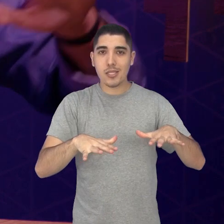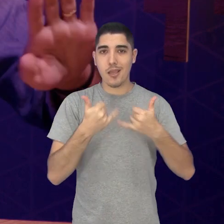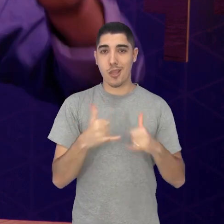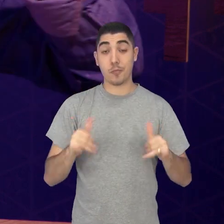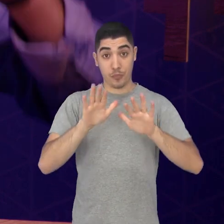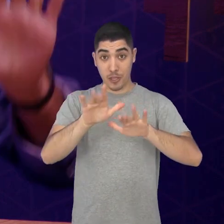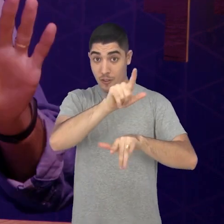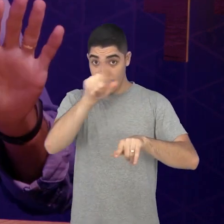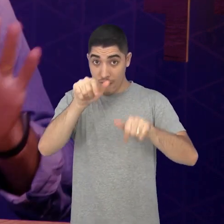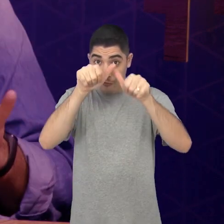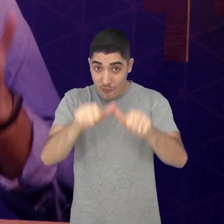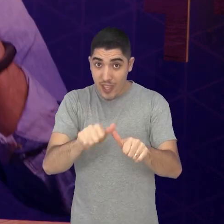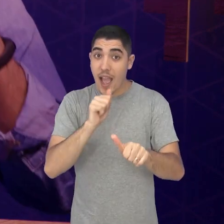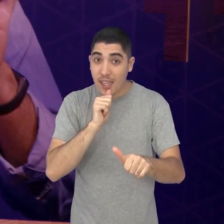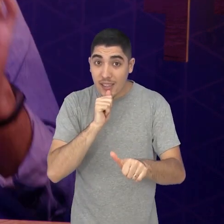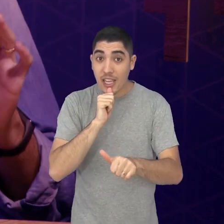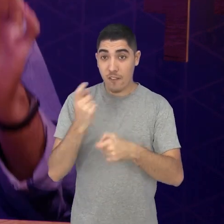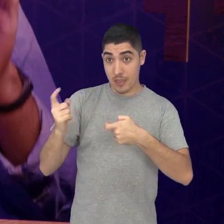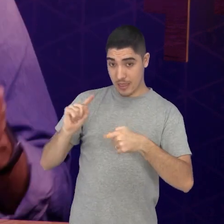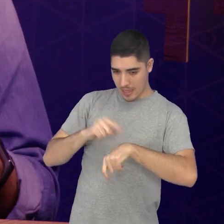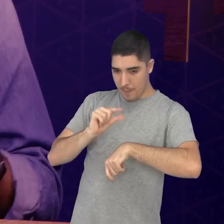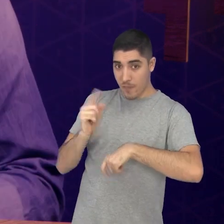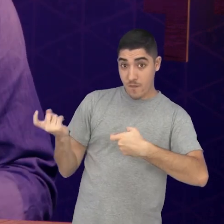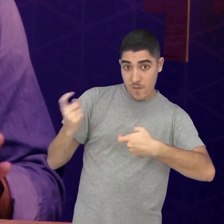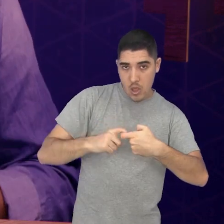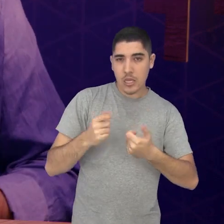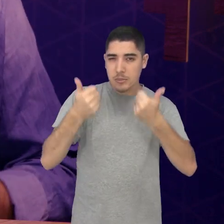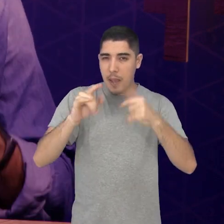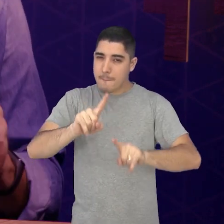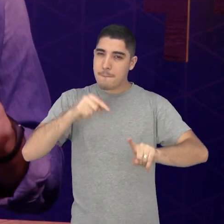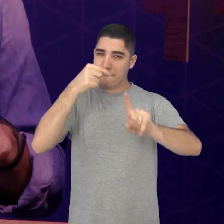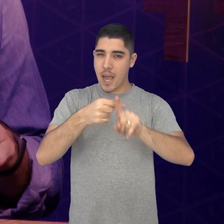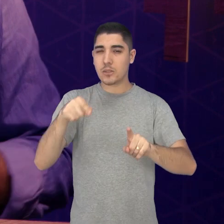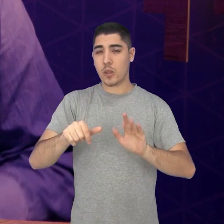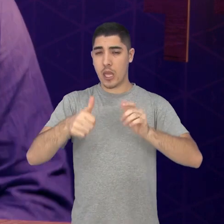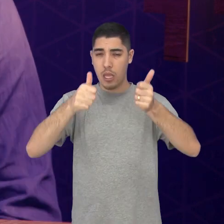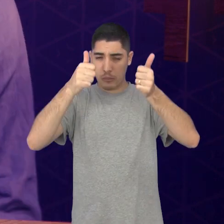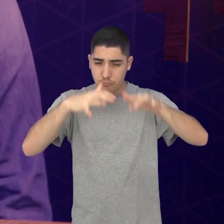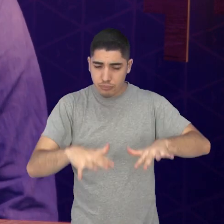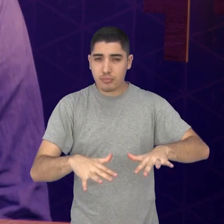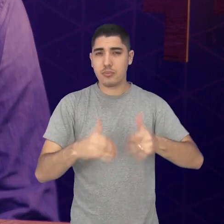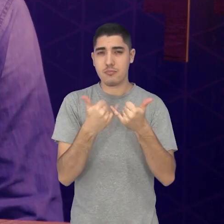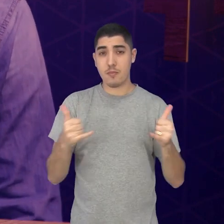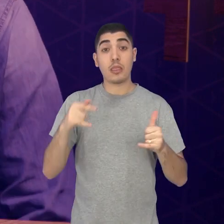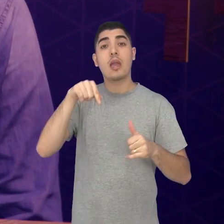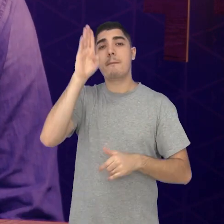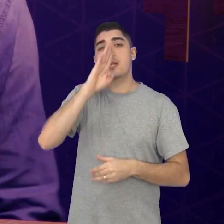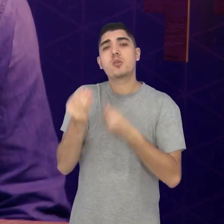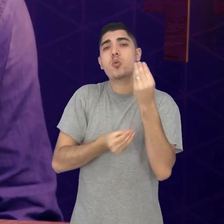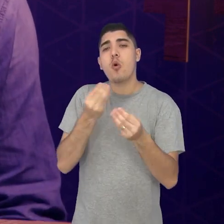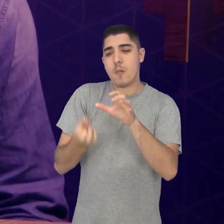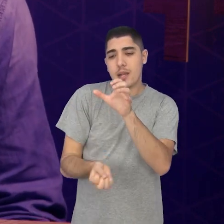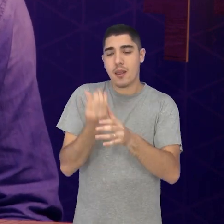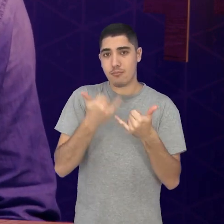Mas, gente, fica por aí. Já já a gente volta para falar mais sobre crise energética, sobre como o Brasil